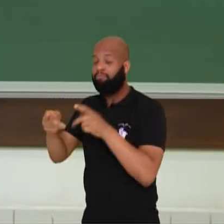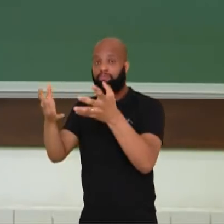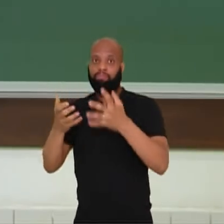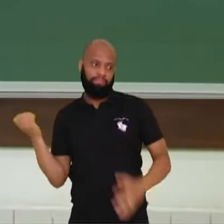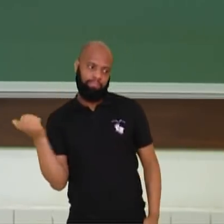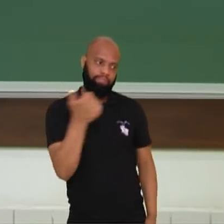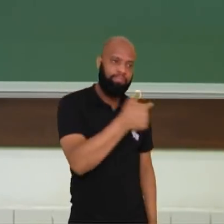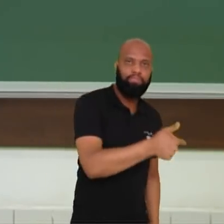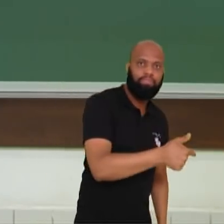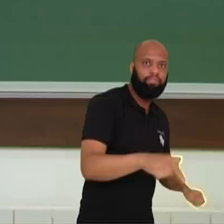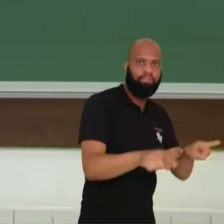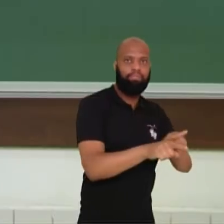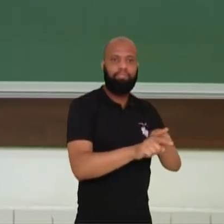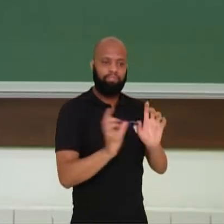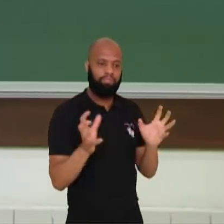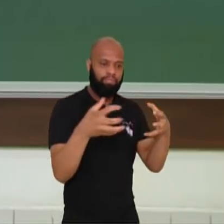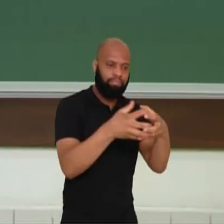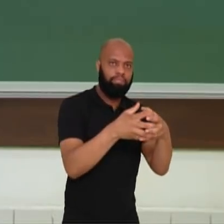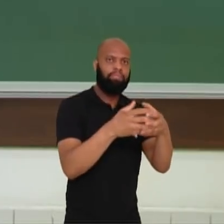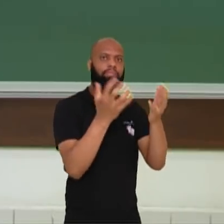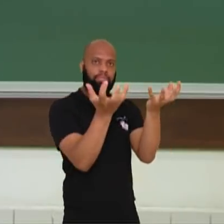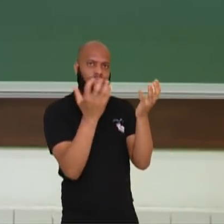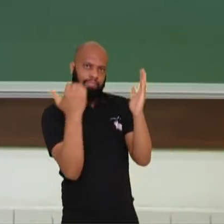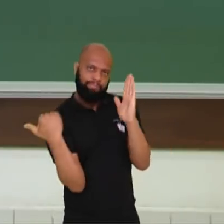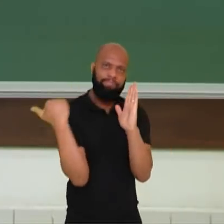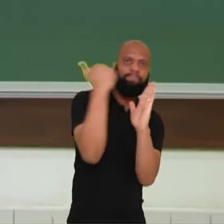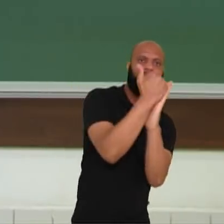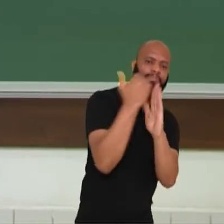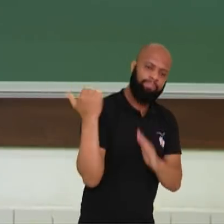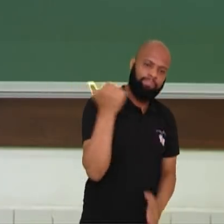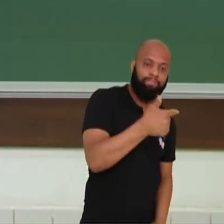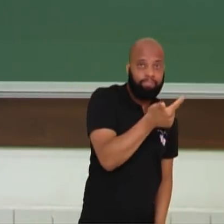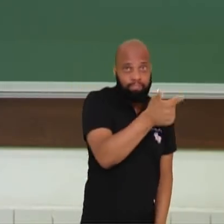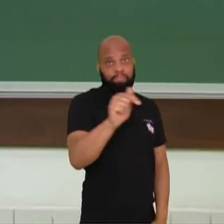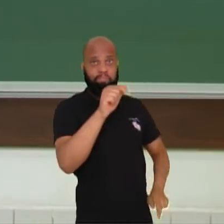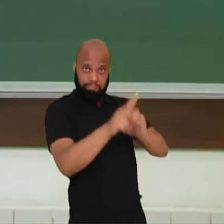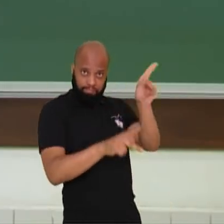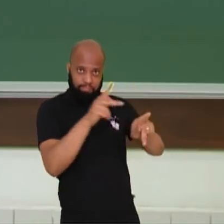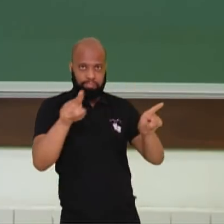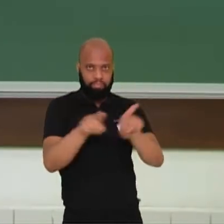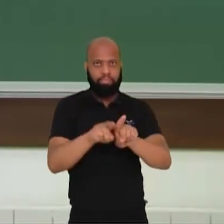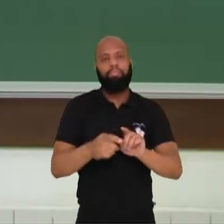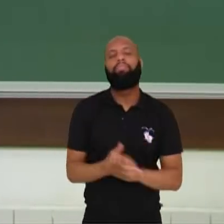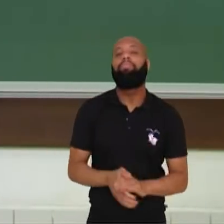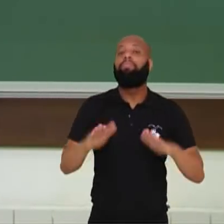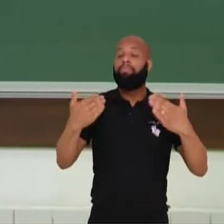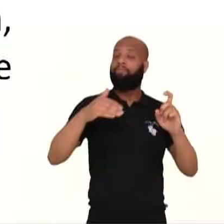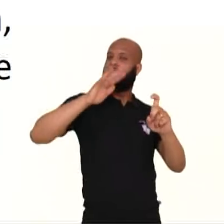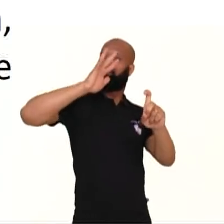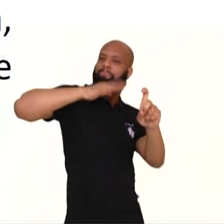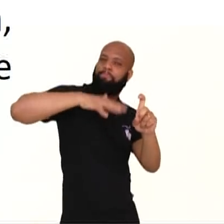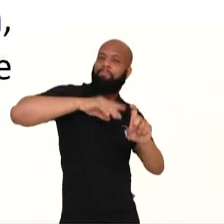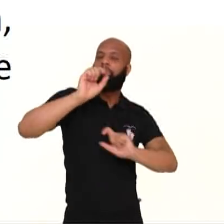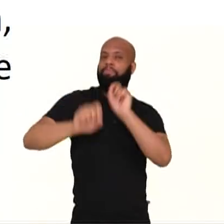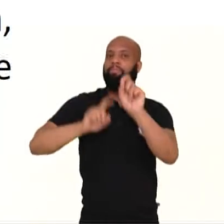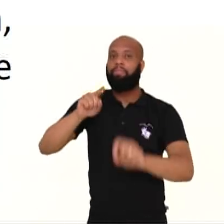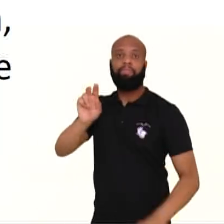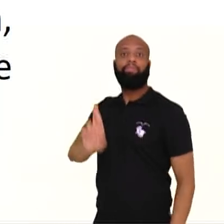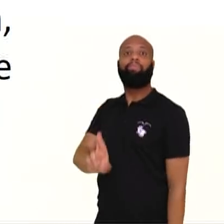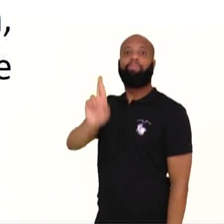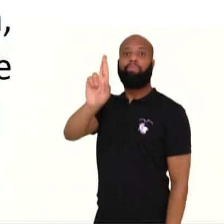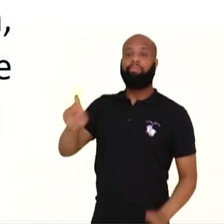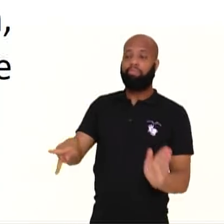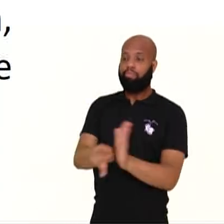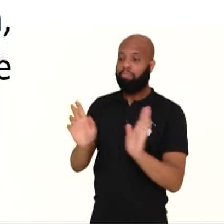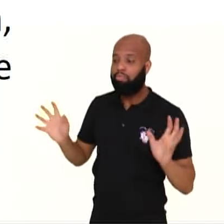outra, de uma classe sobre outra. Isso também acontece e muitas vezes. Muito bem, o mito é uma representação coletiva,